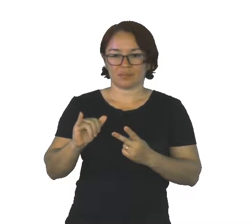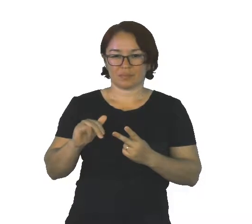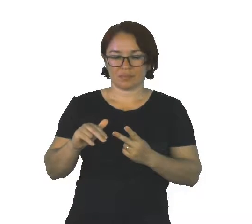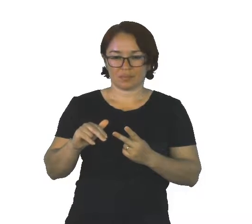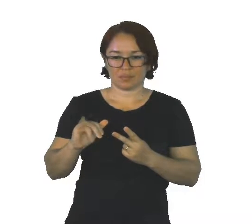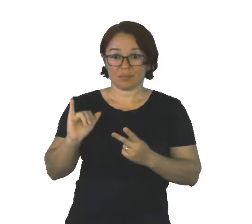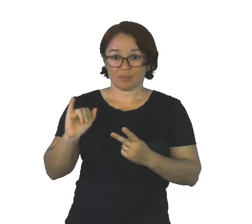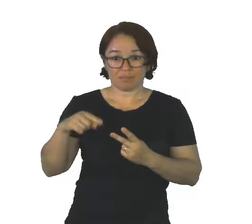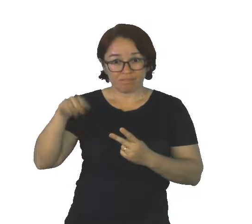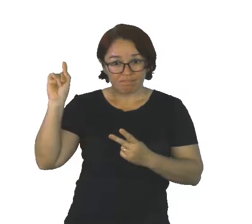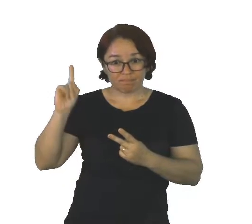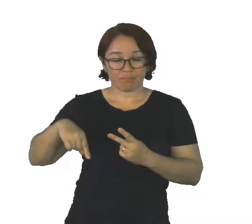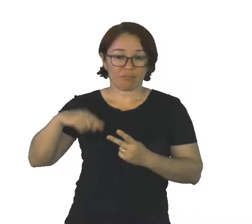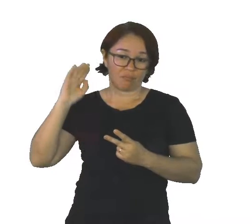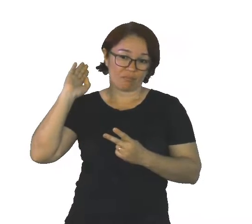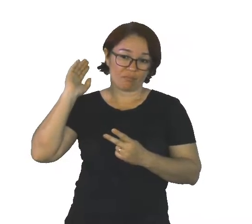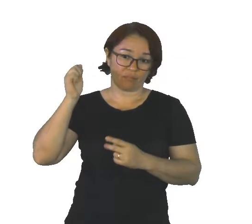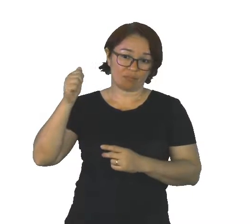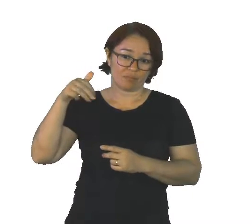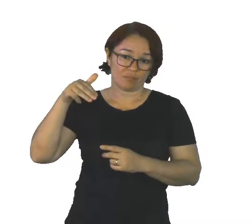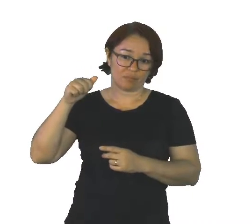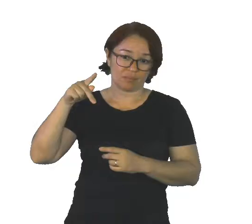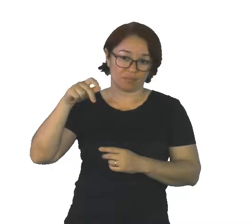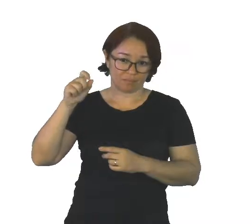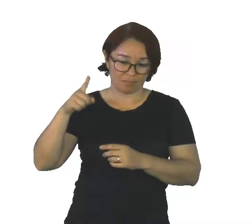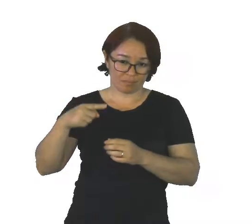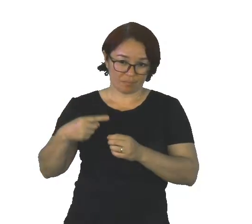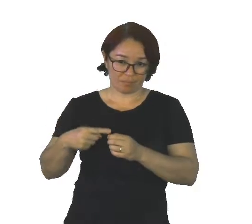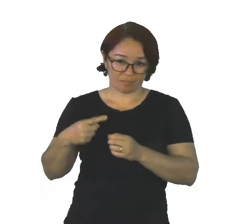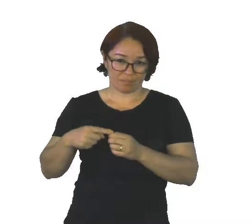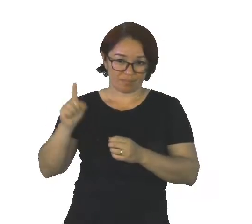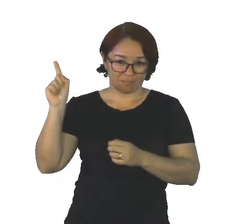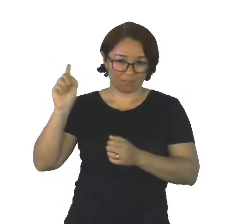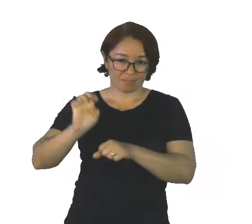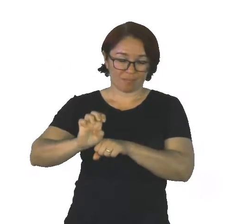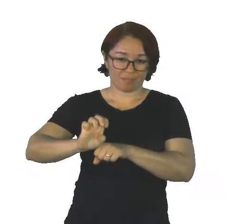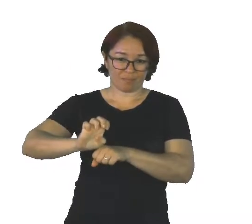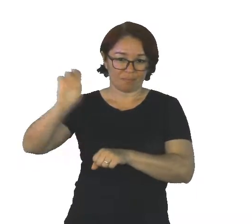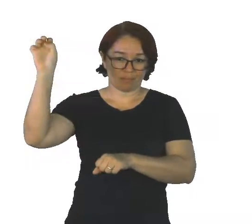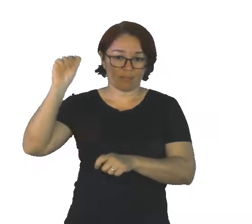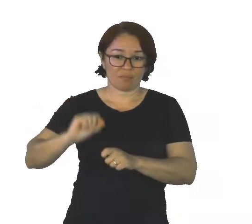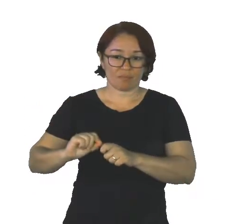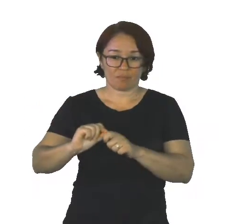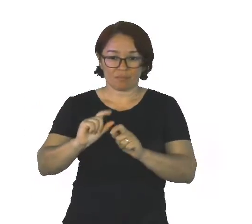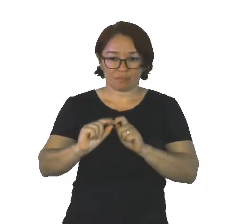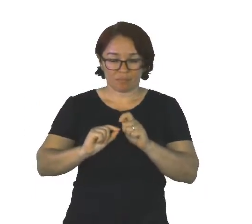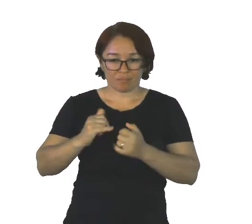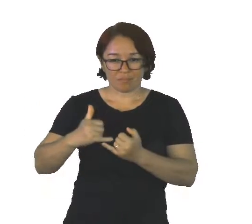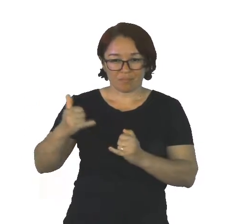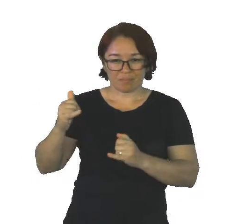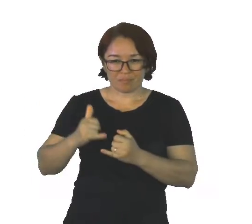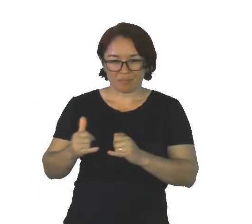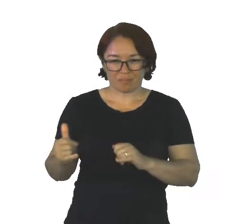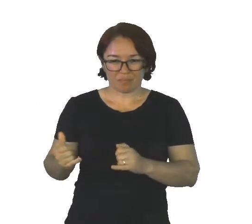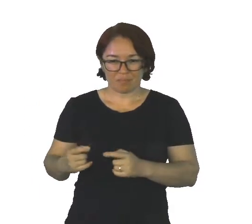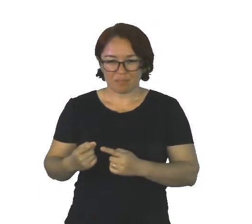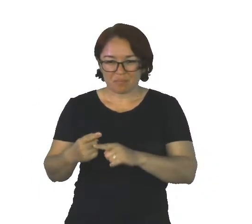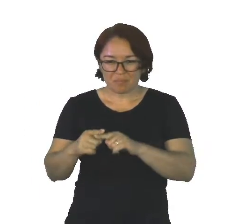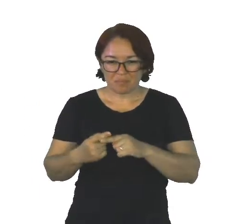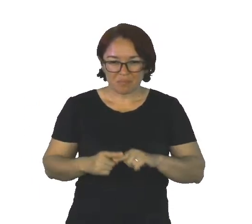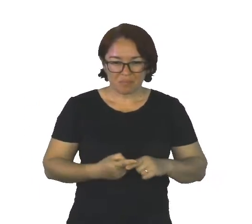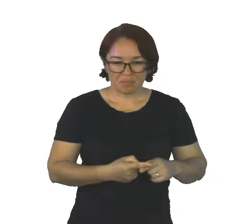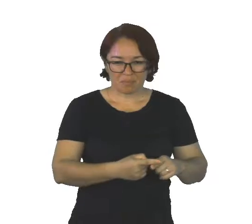A especialidade deles é a produção de cestos de palha. As figuras na lateral, que parecem ter sido